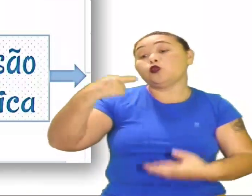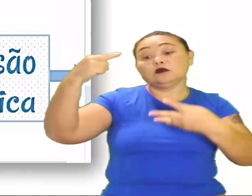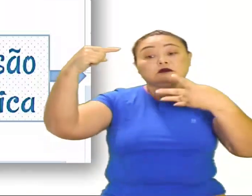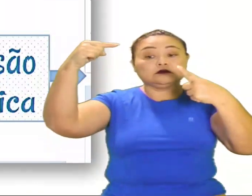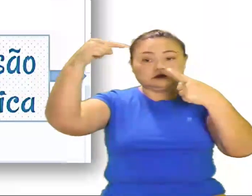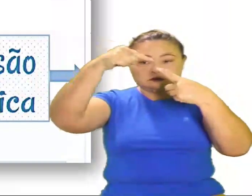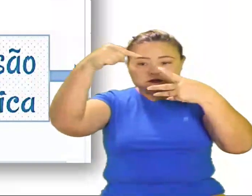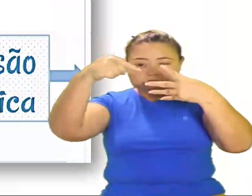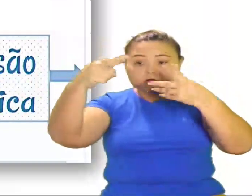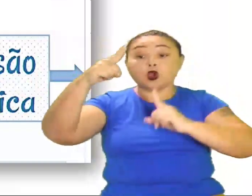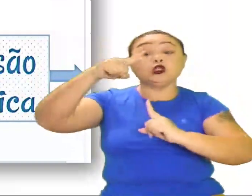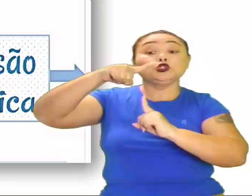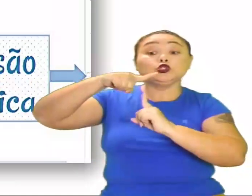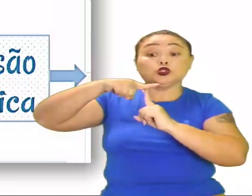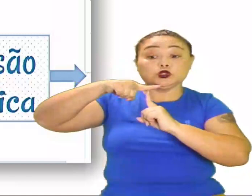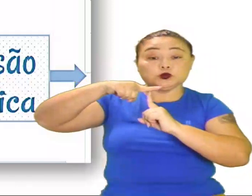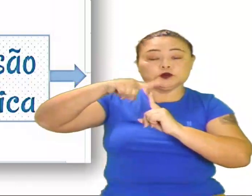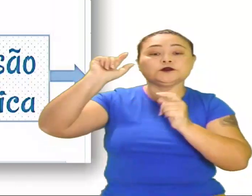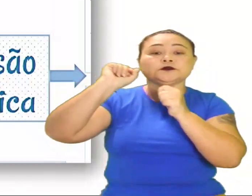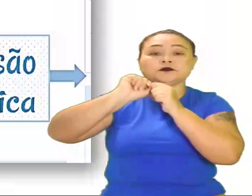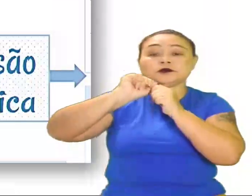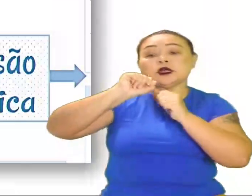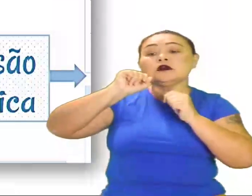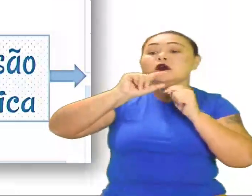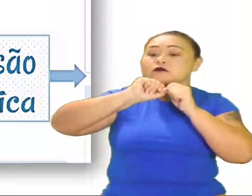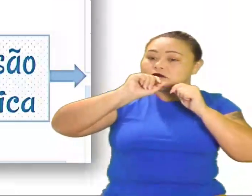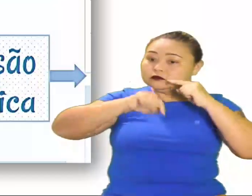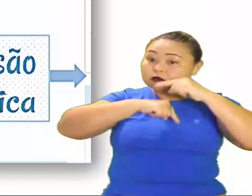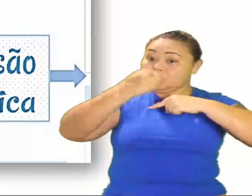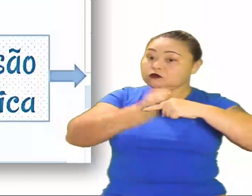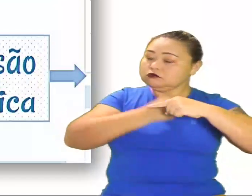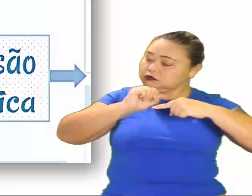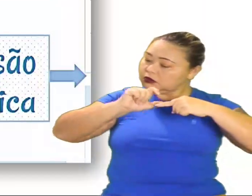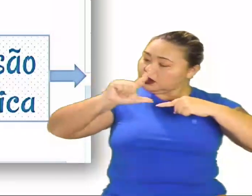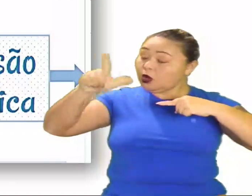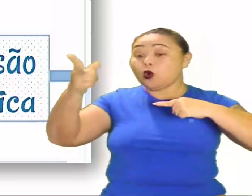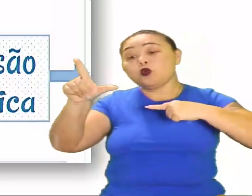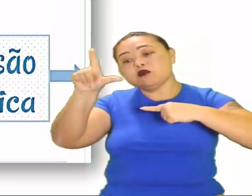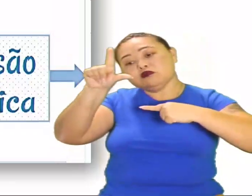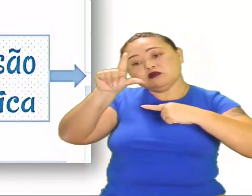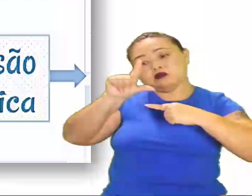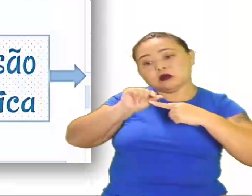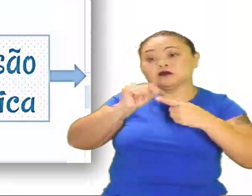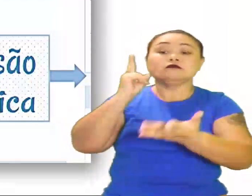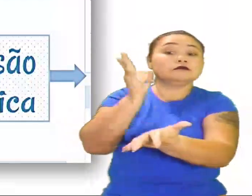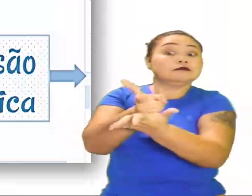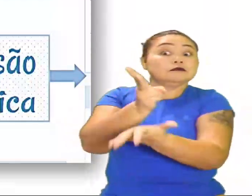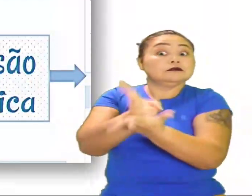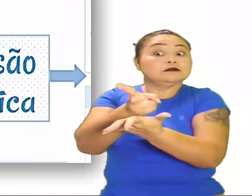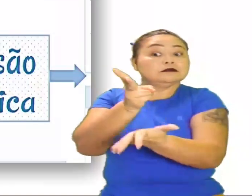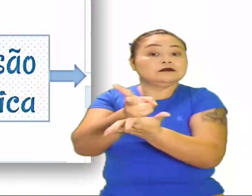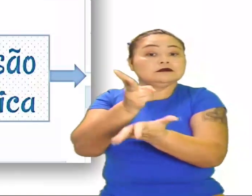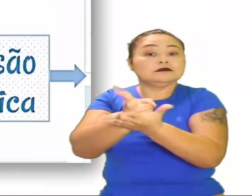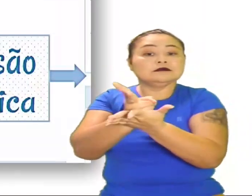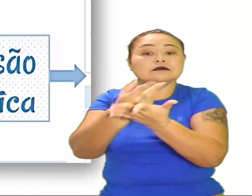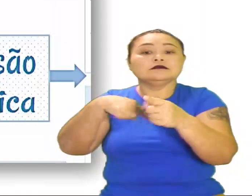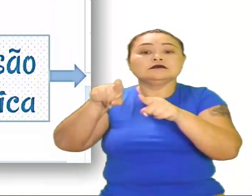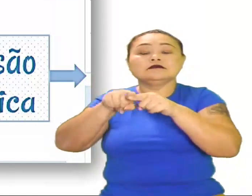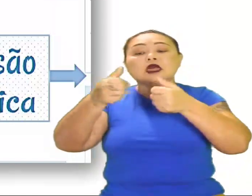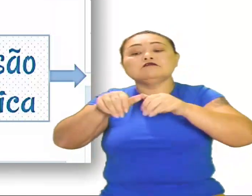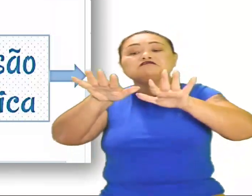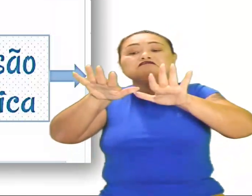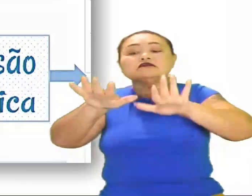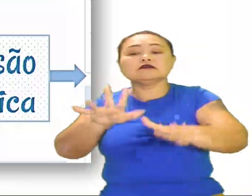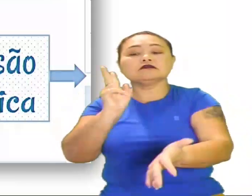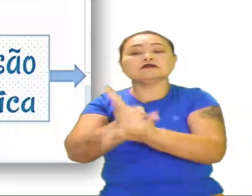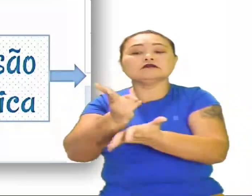né? A parte classificatória. Ou ela é crescente, ou decrescente, ou constante, também chamada de